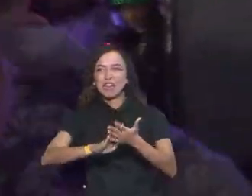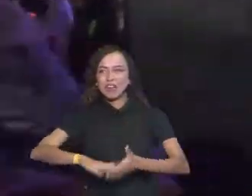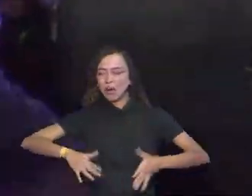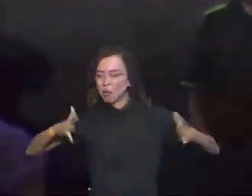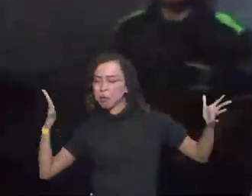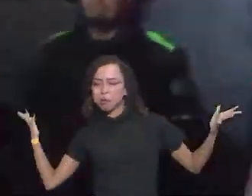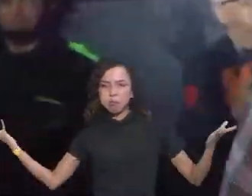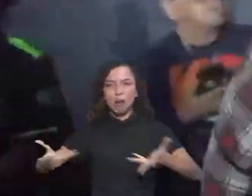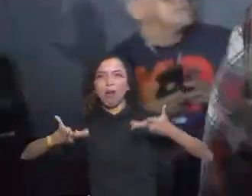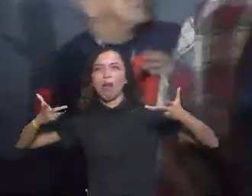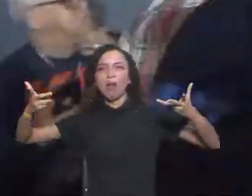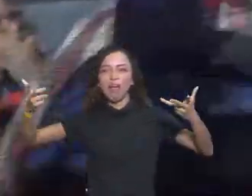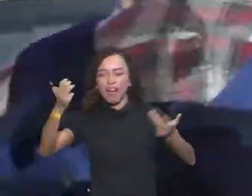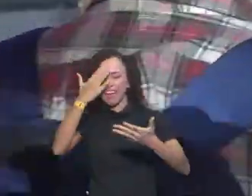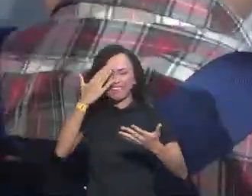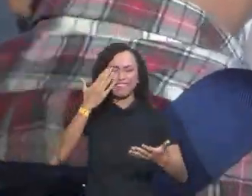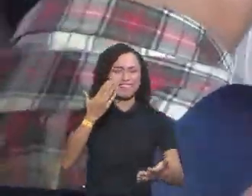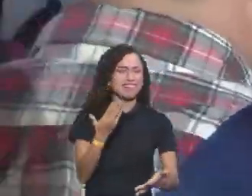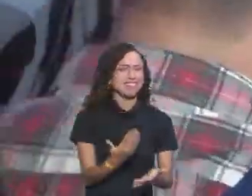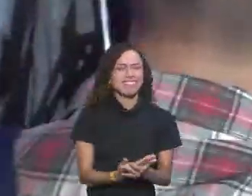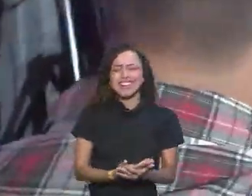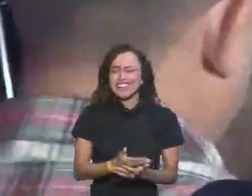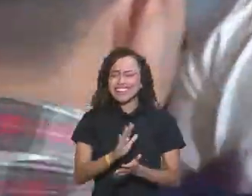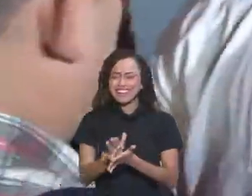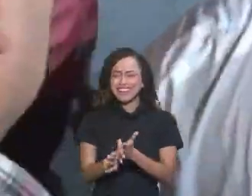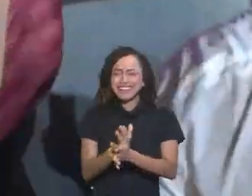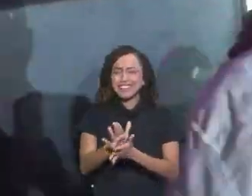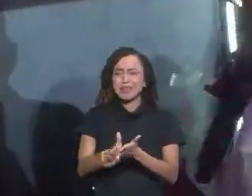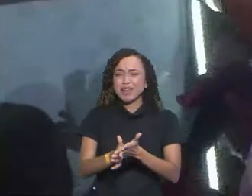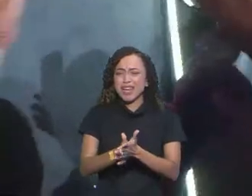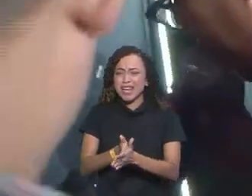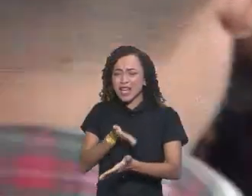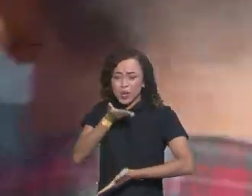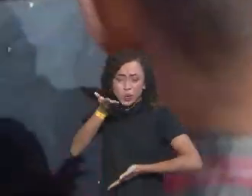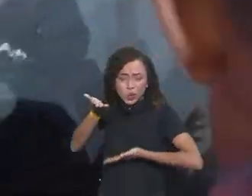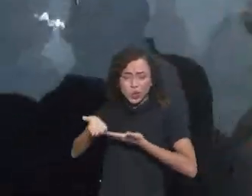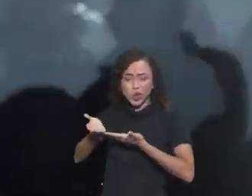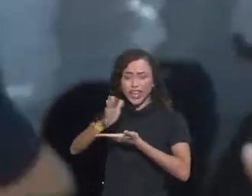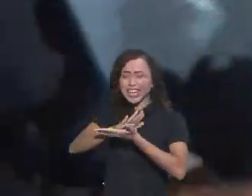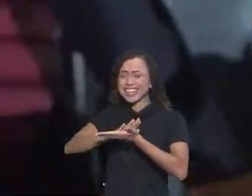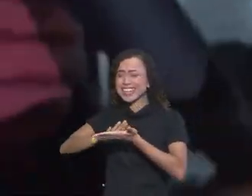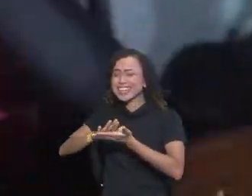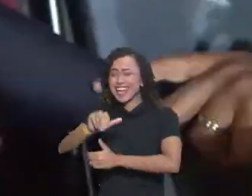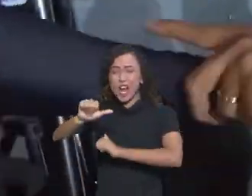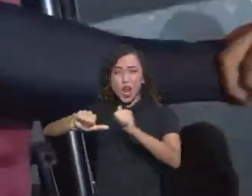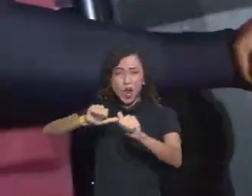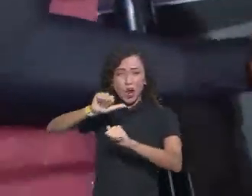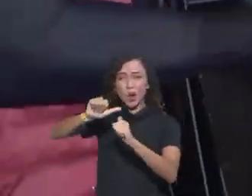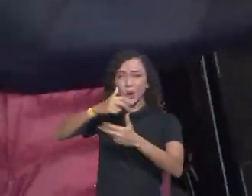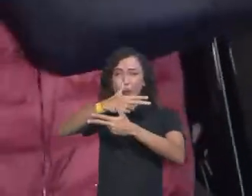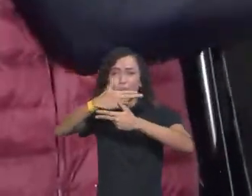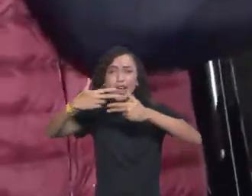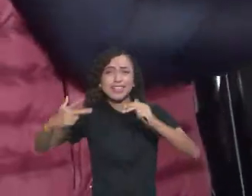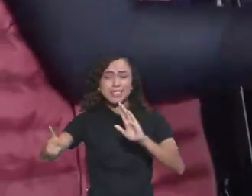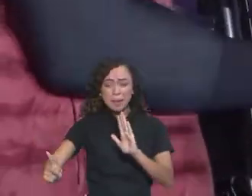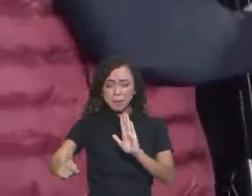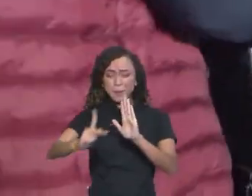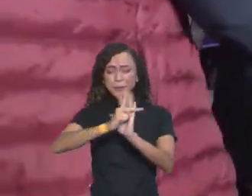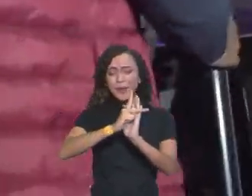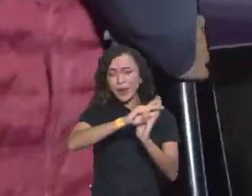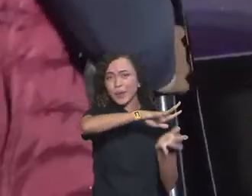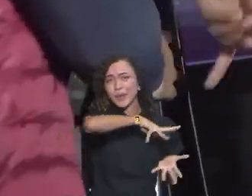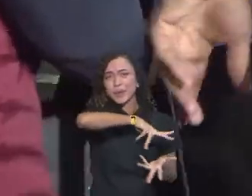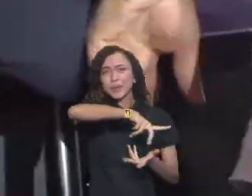para crerdes não troco Nossa Comunhão pelo prazer de